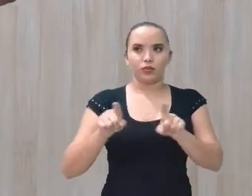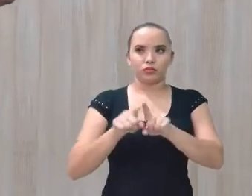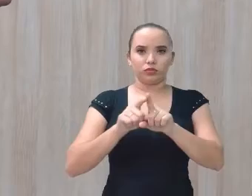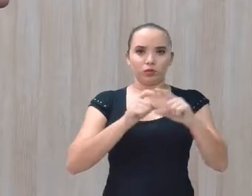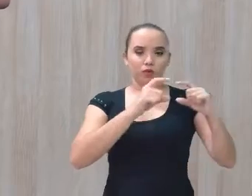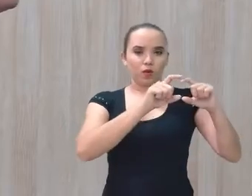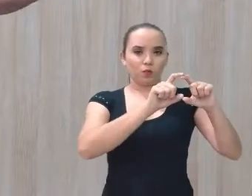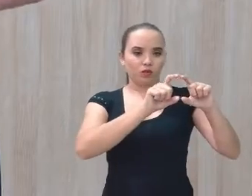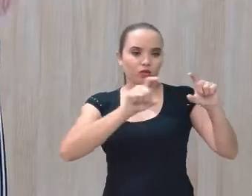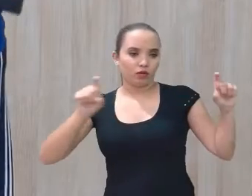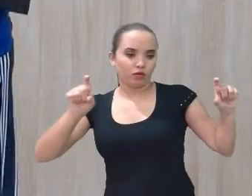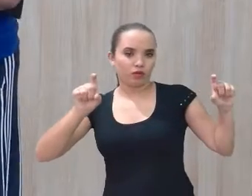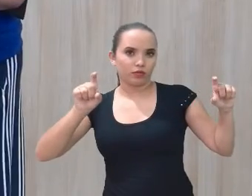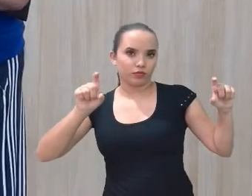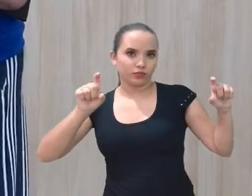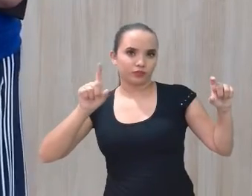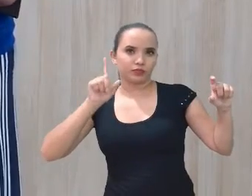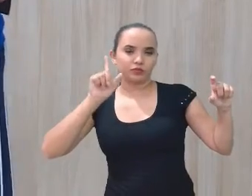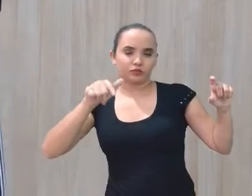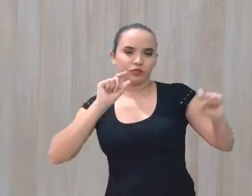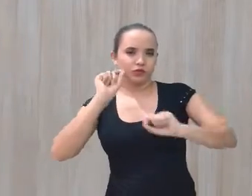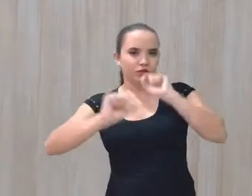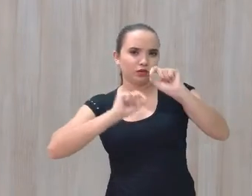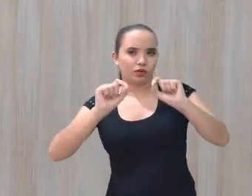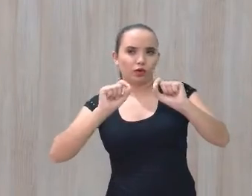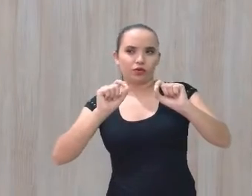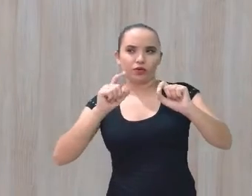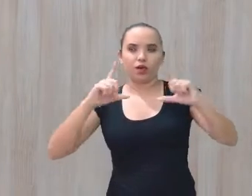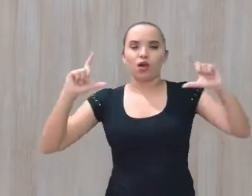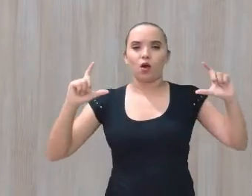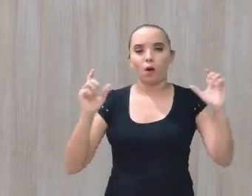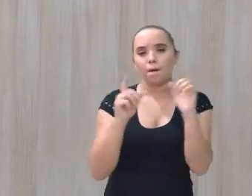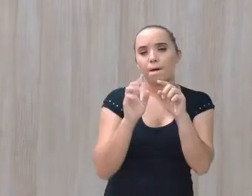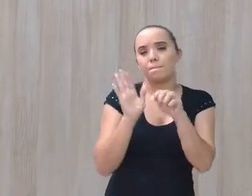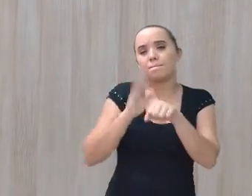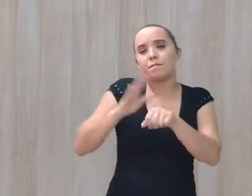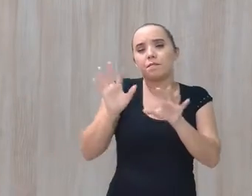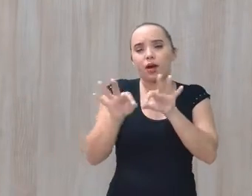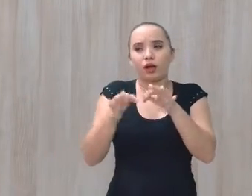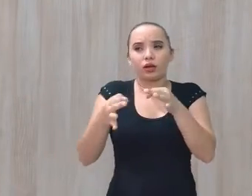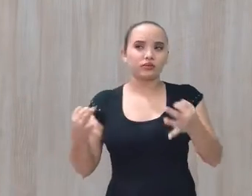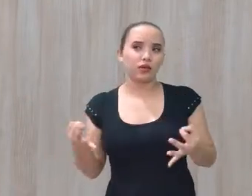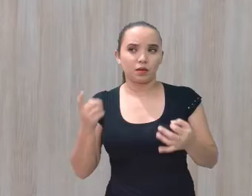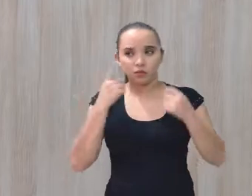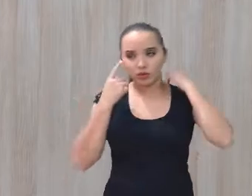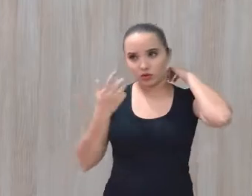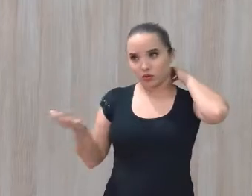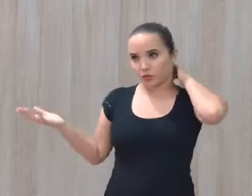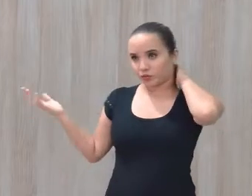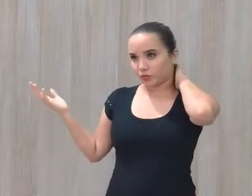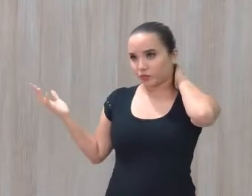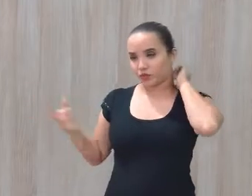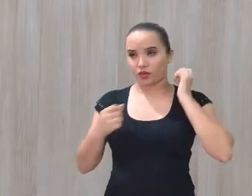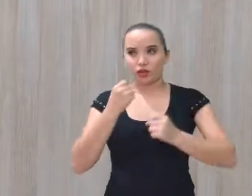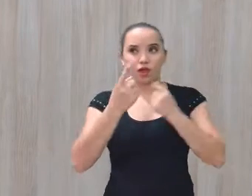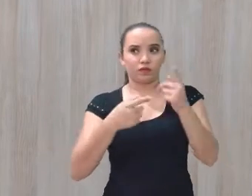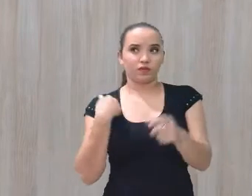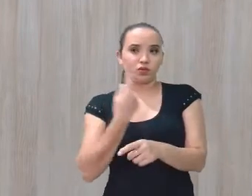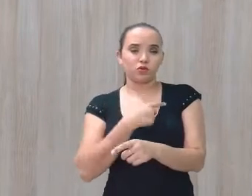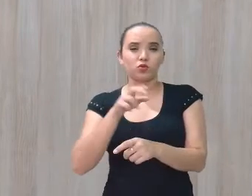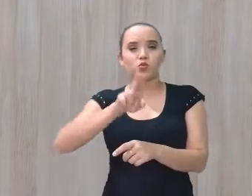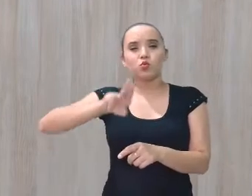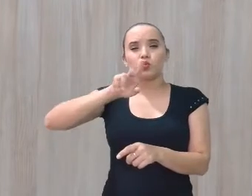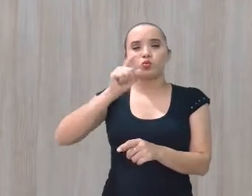aqui para vocês, a tirinha é aquele quadrinho mais simples, né? Que você usa, geralmente é uma